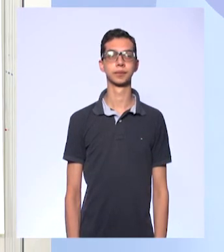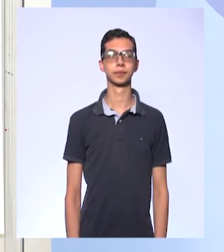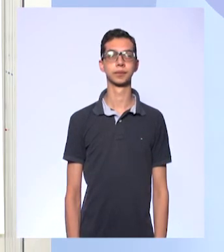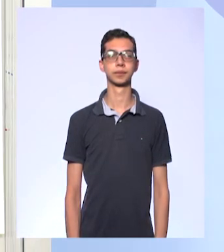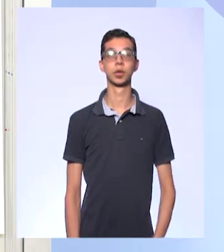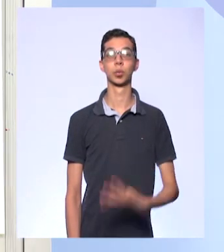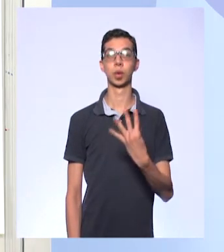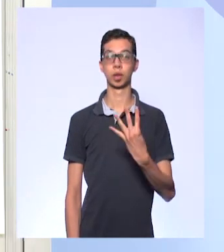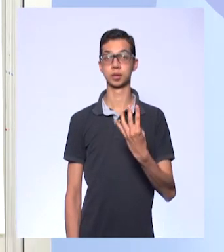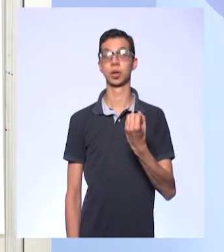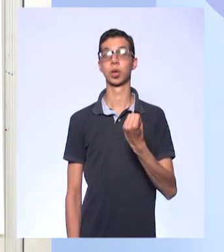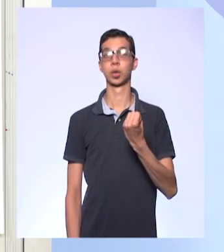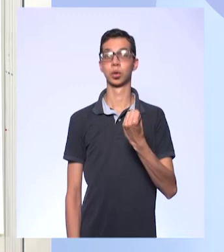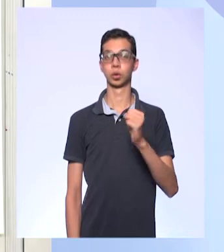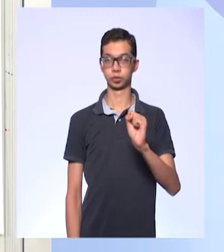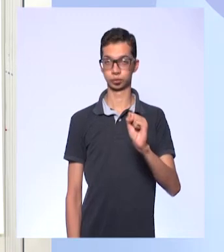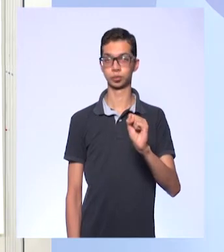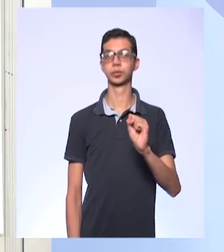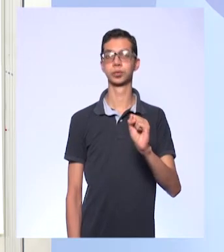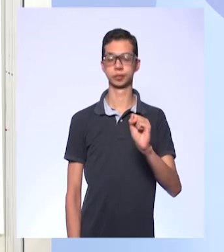48? Isso, 48.